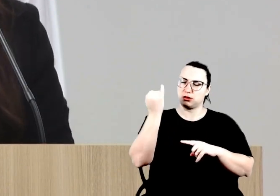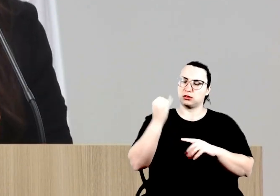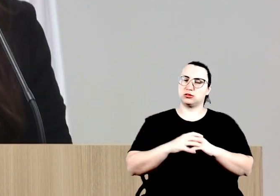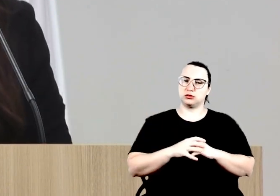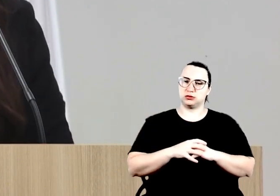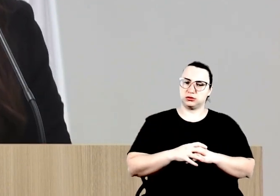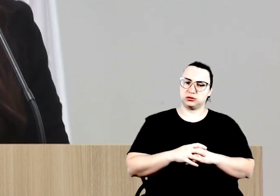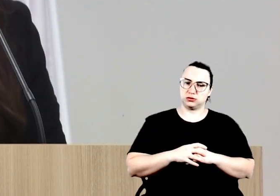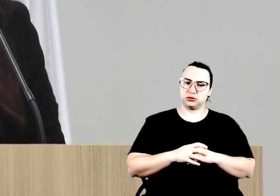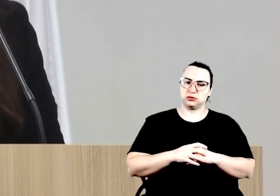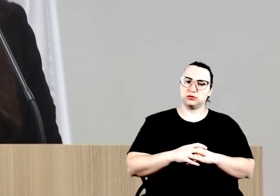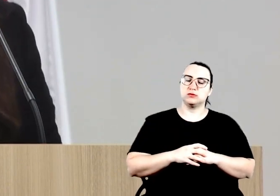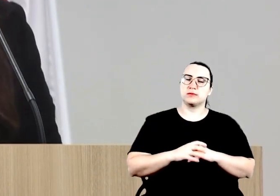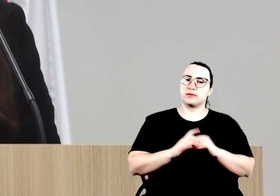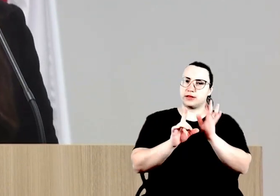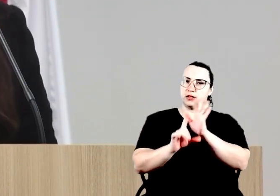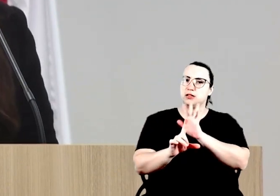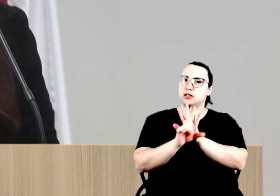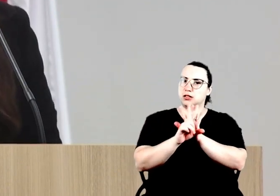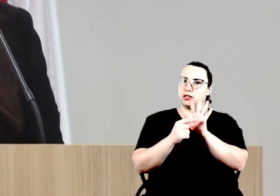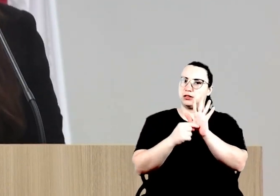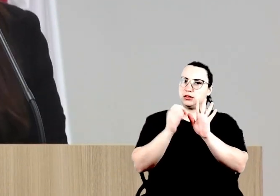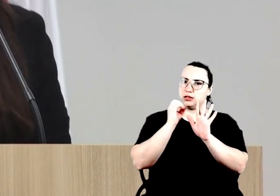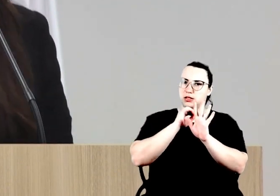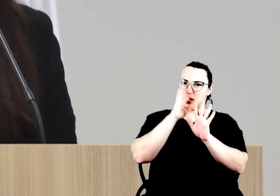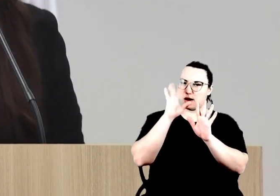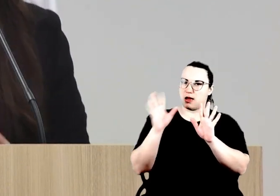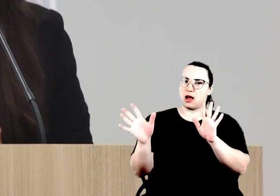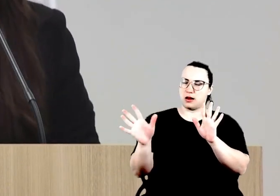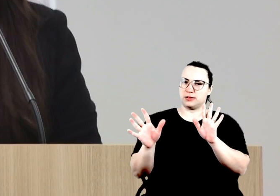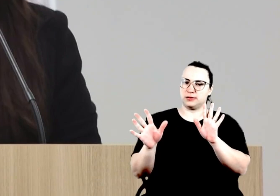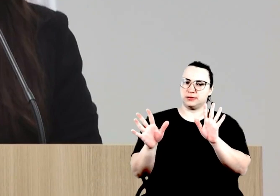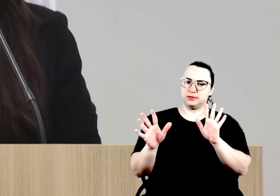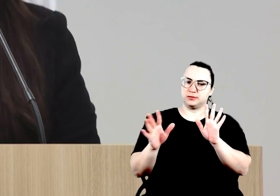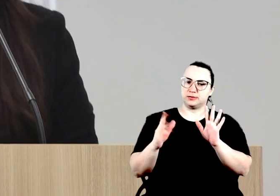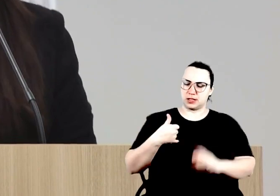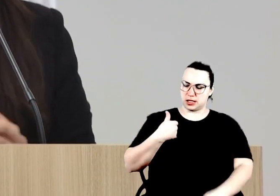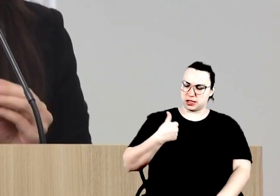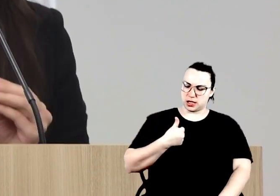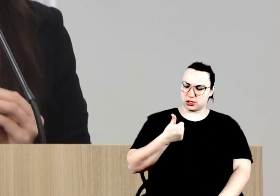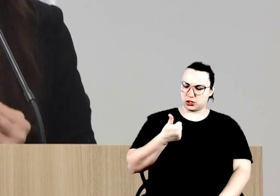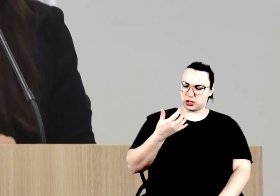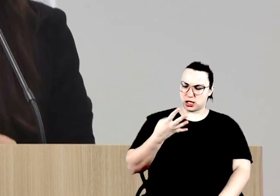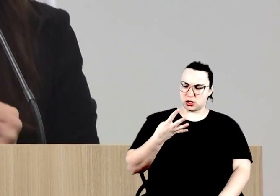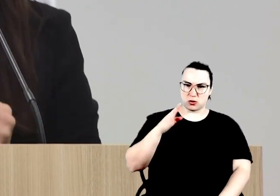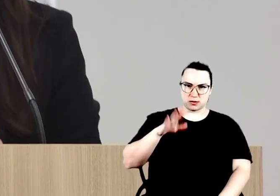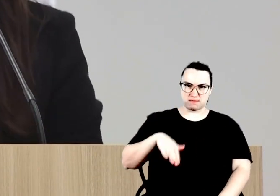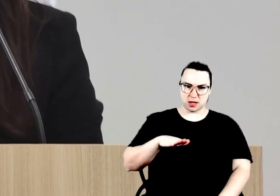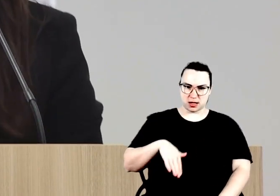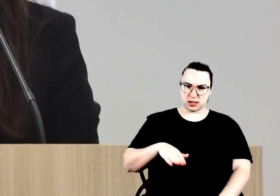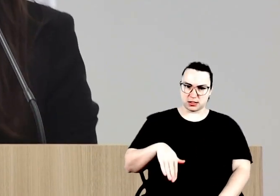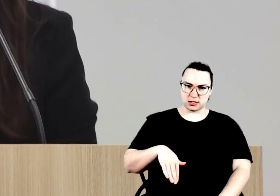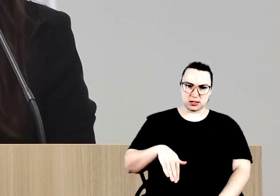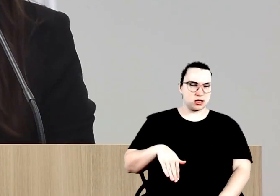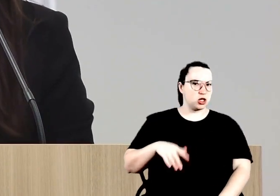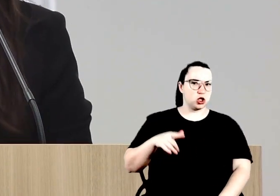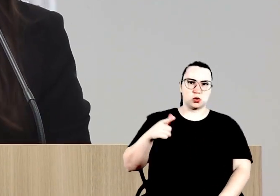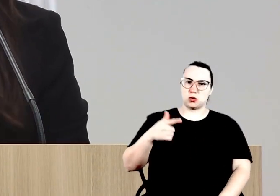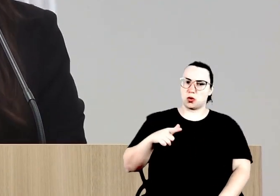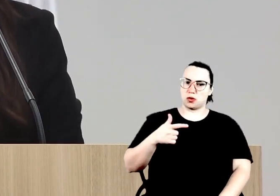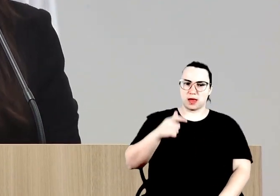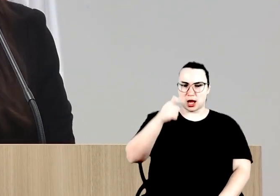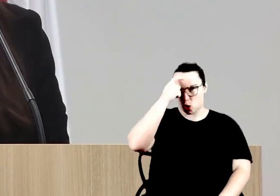Porque a legislação ela é muito clara, gente. Abaixo de 14 anos, Não tem opção de